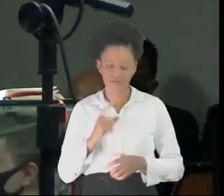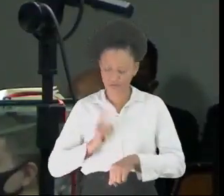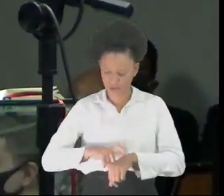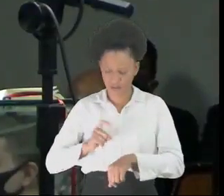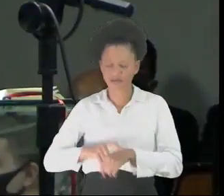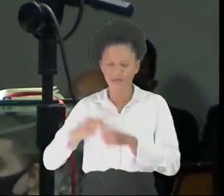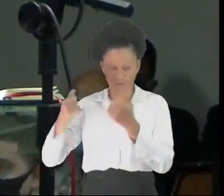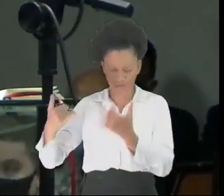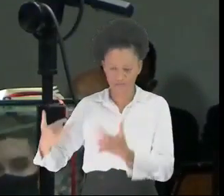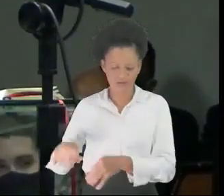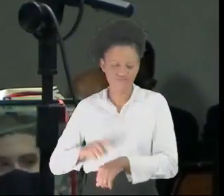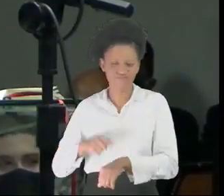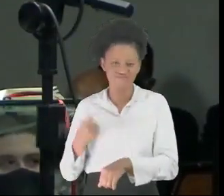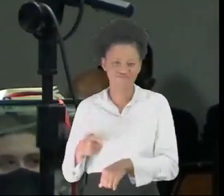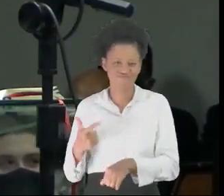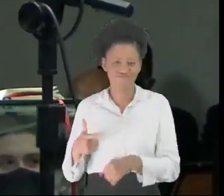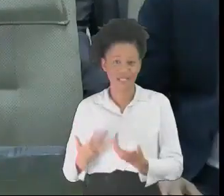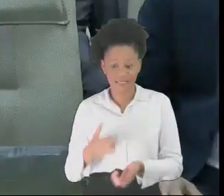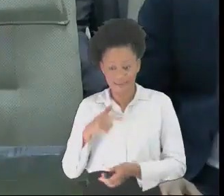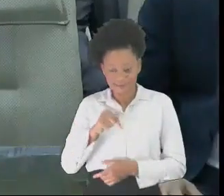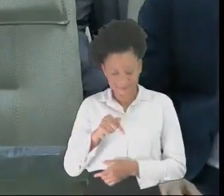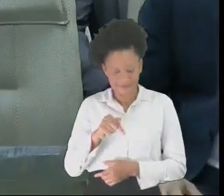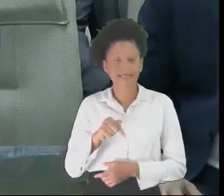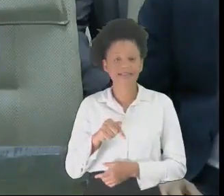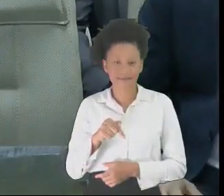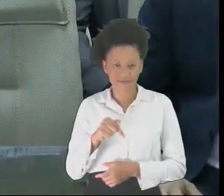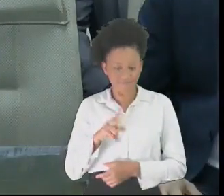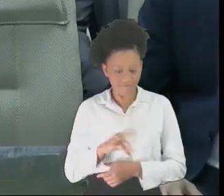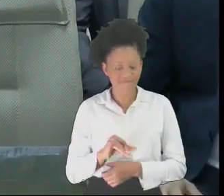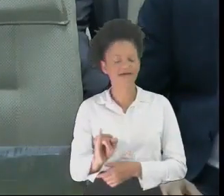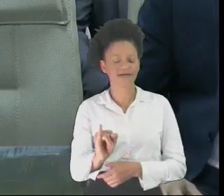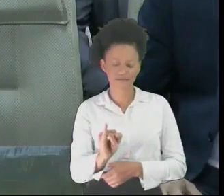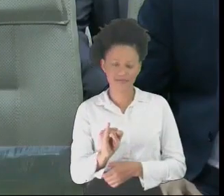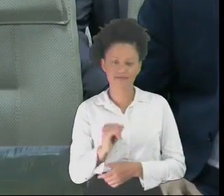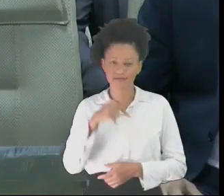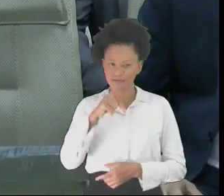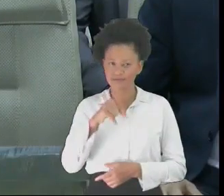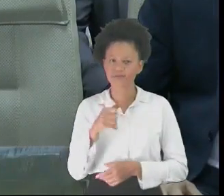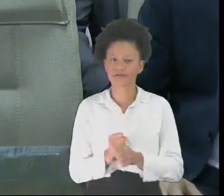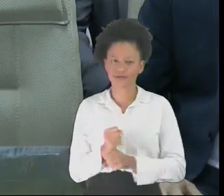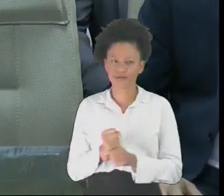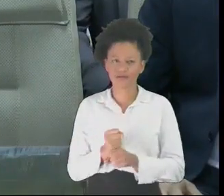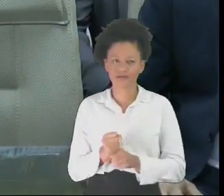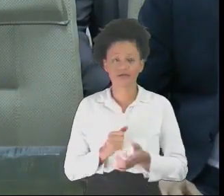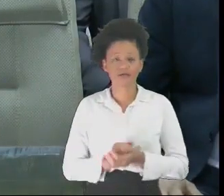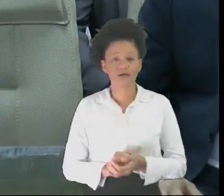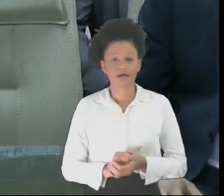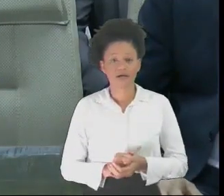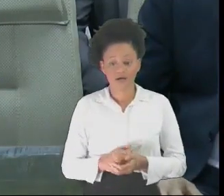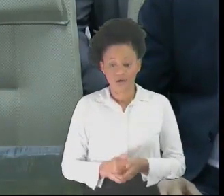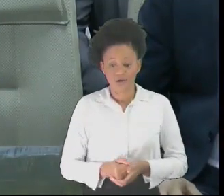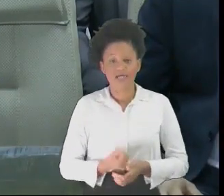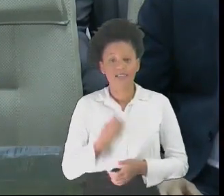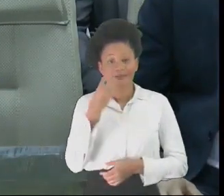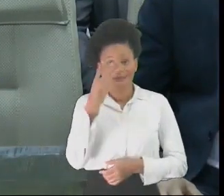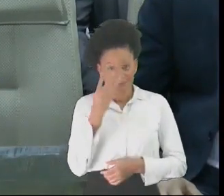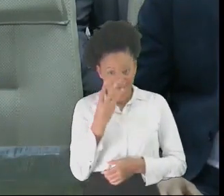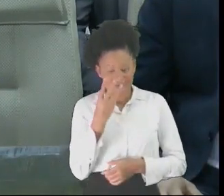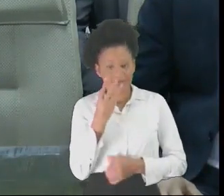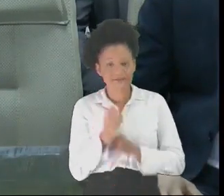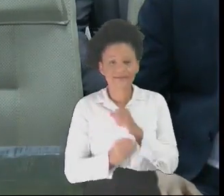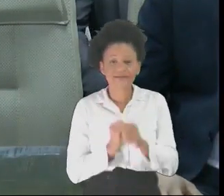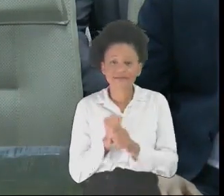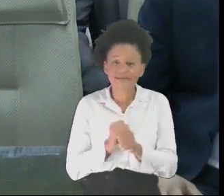tempo. Será 7 anos, ou serão 7 anos. Nos primeiros 3 anos e meio,